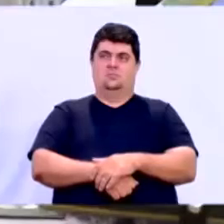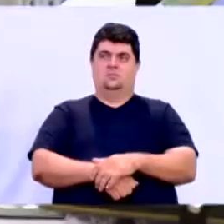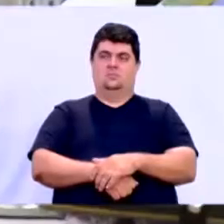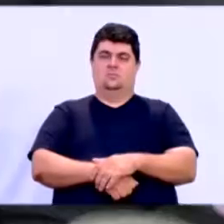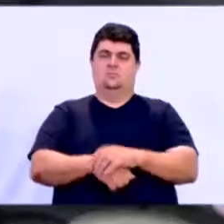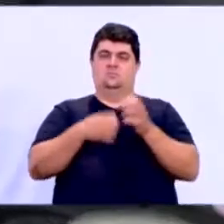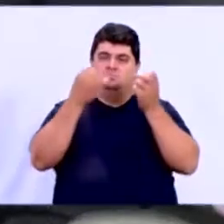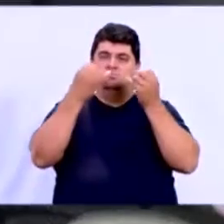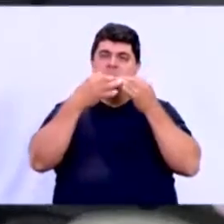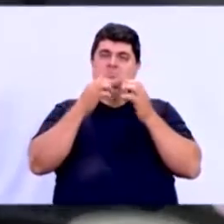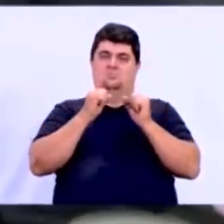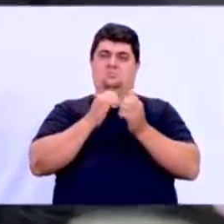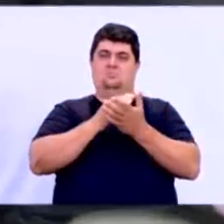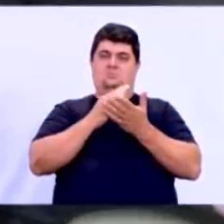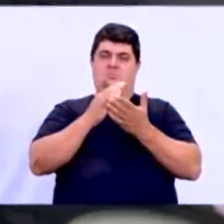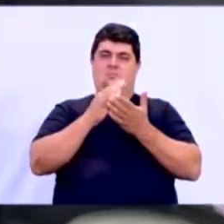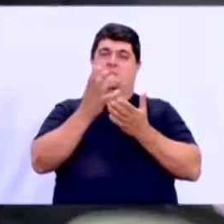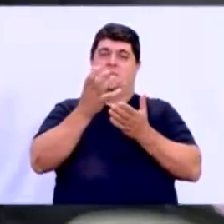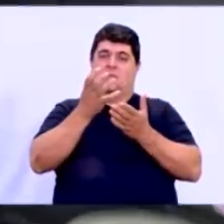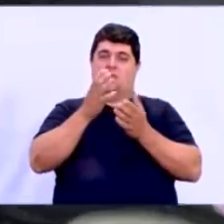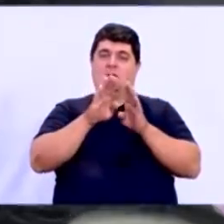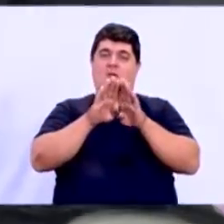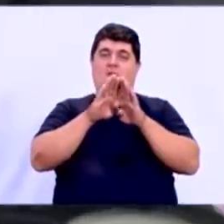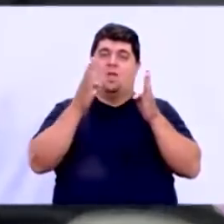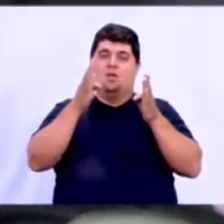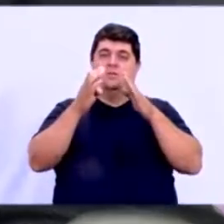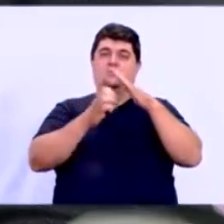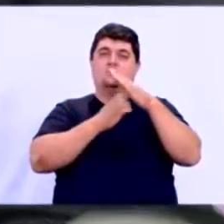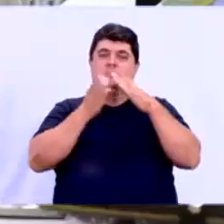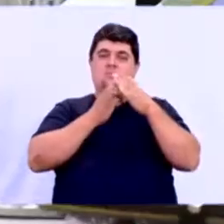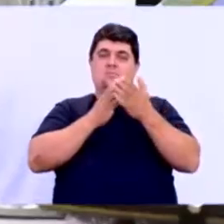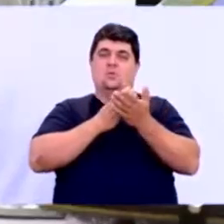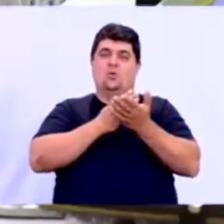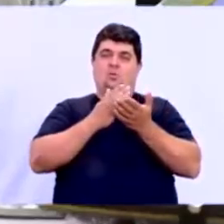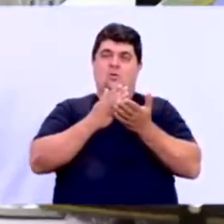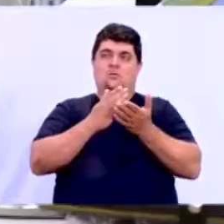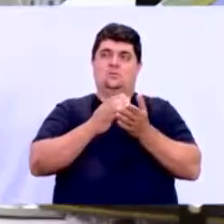Diga. eu quero abrir uma empresa.